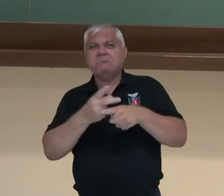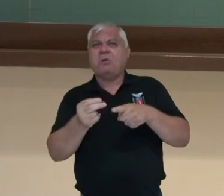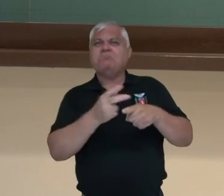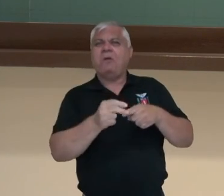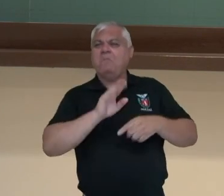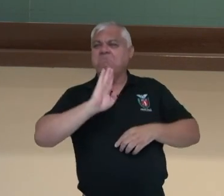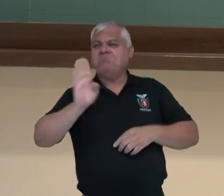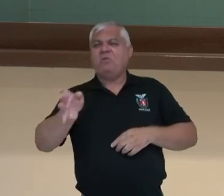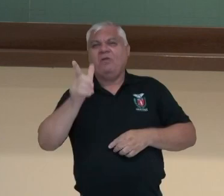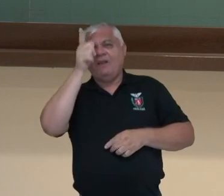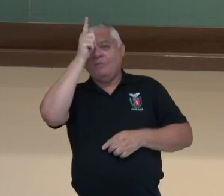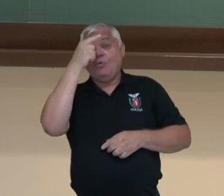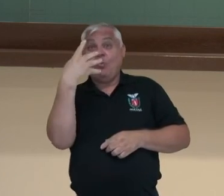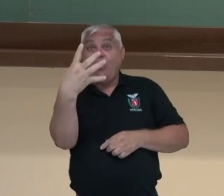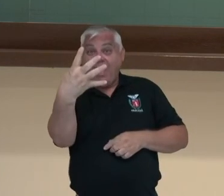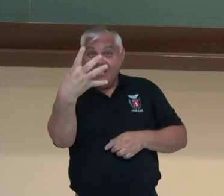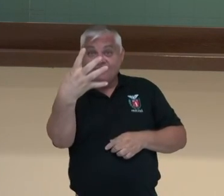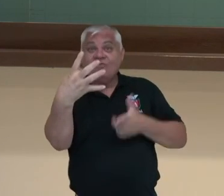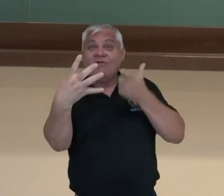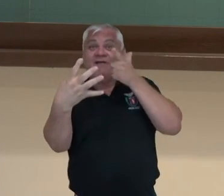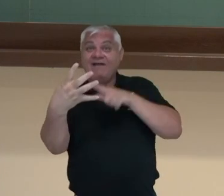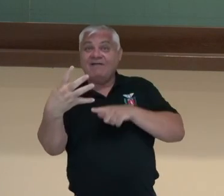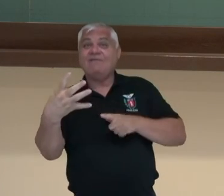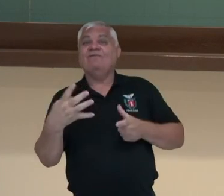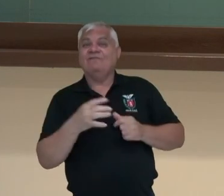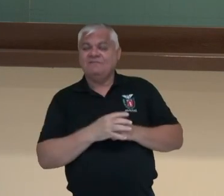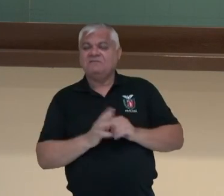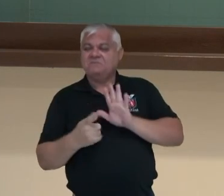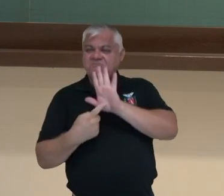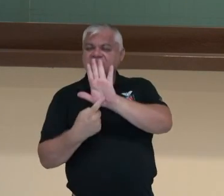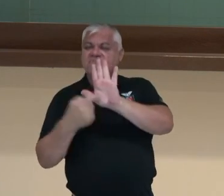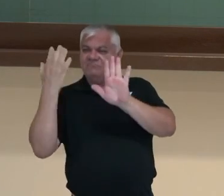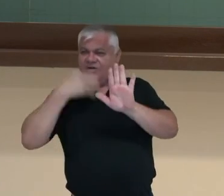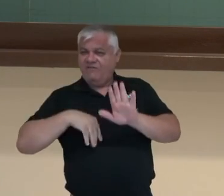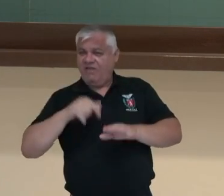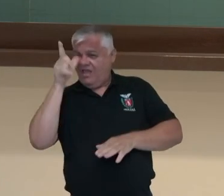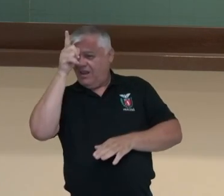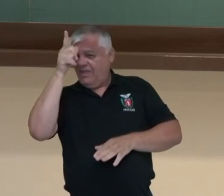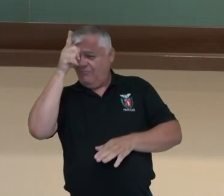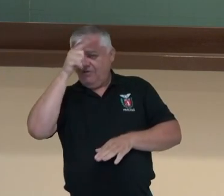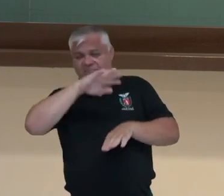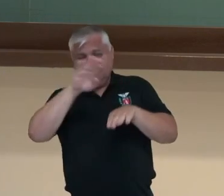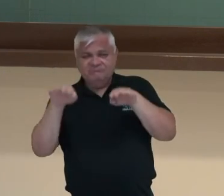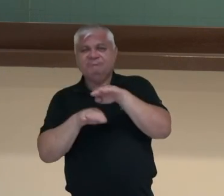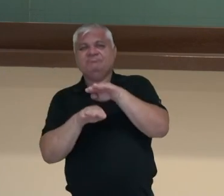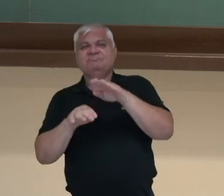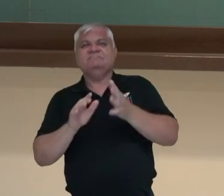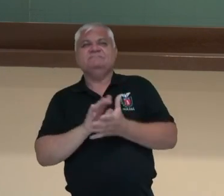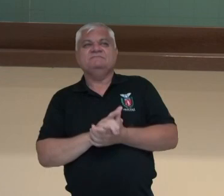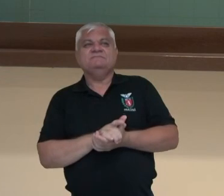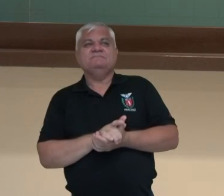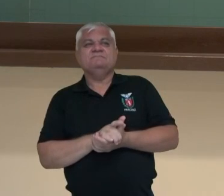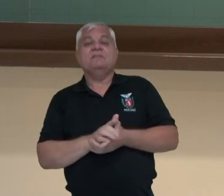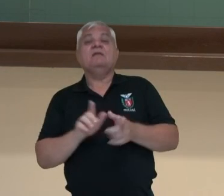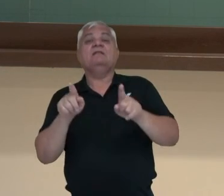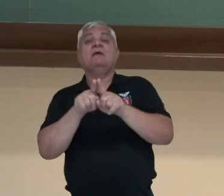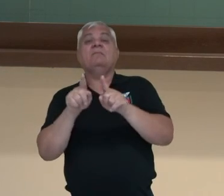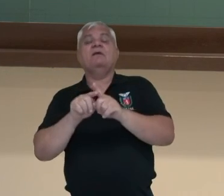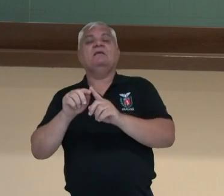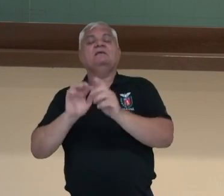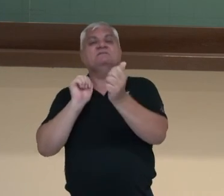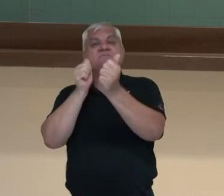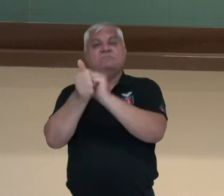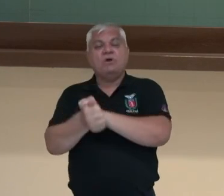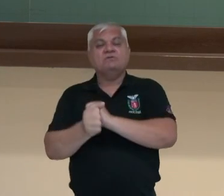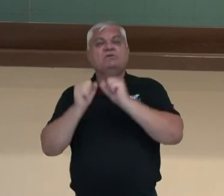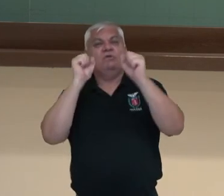ganhar quatro provas, né? Então, mostrando que não, eles não eram superiores. Também estamos sobre o esporte, a indústria cultural.